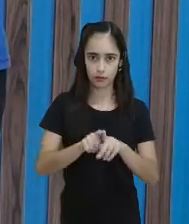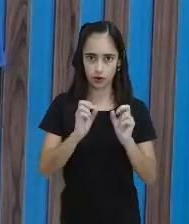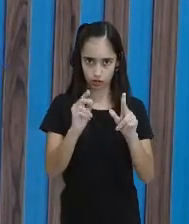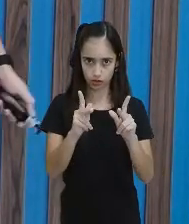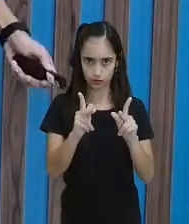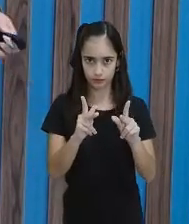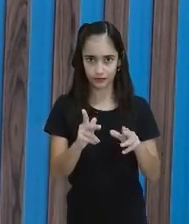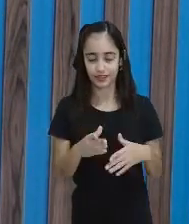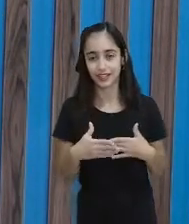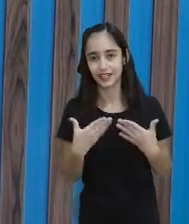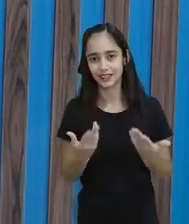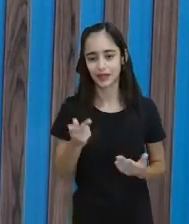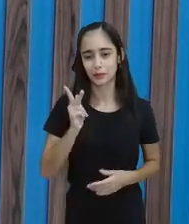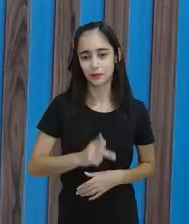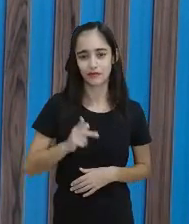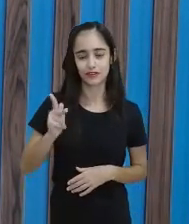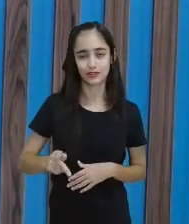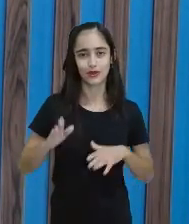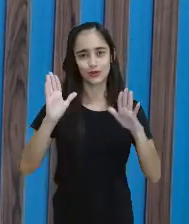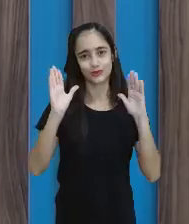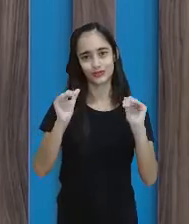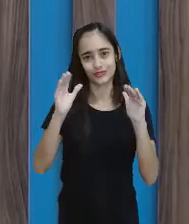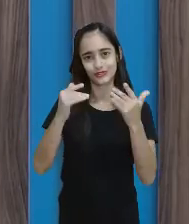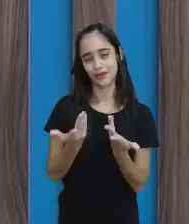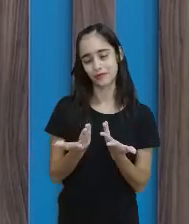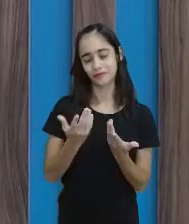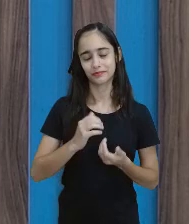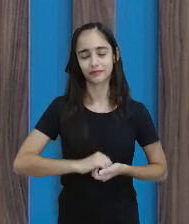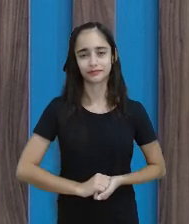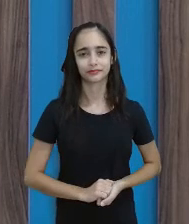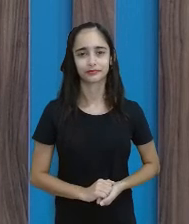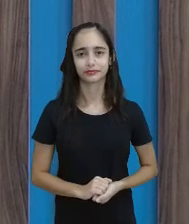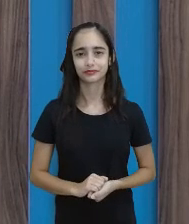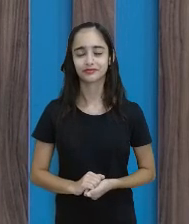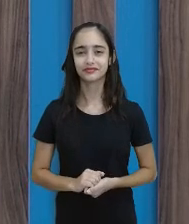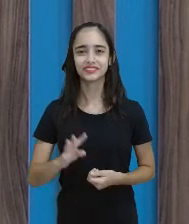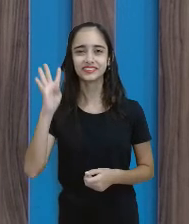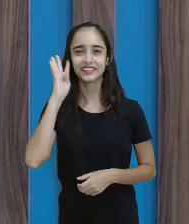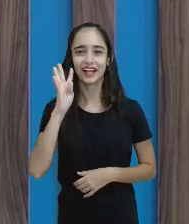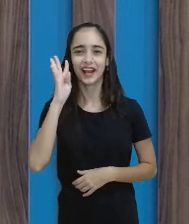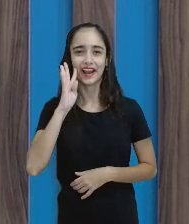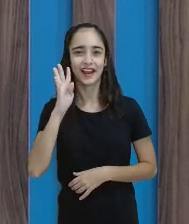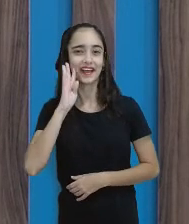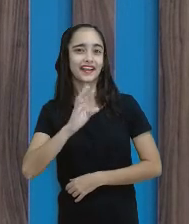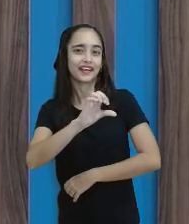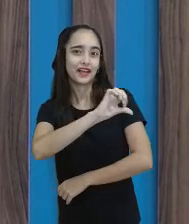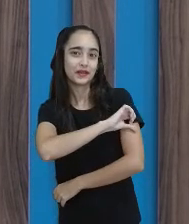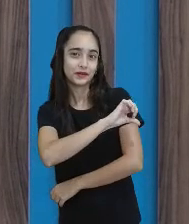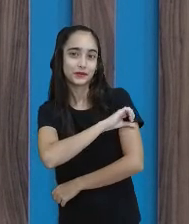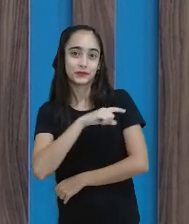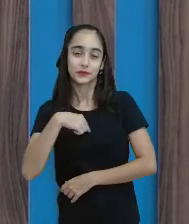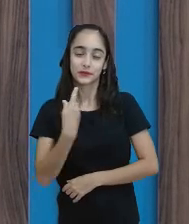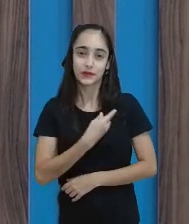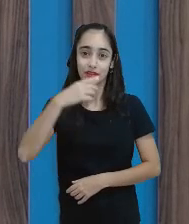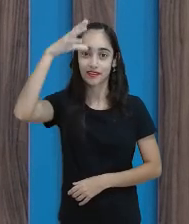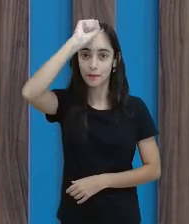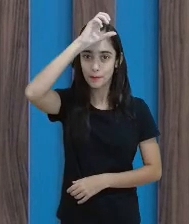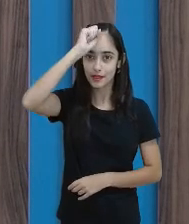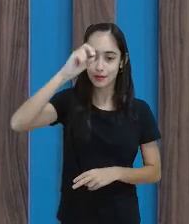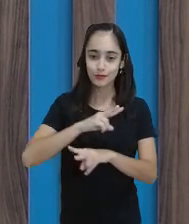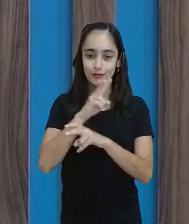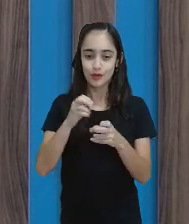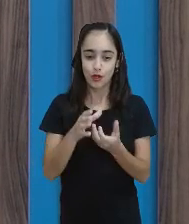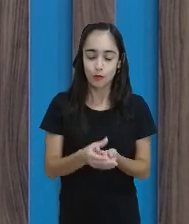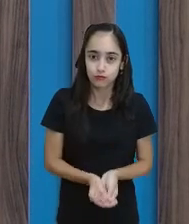para ele fazer as considerações e a gente finalizar. Que massa aí, né, galerinha do nono ano? Aprendemos um pouquinho mais sobre voleibol, um